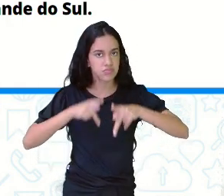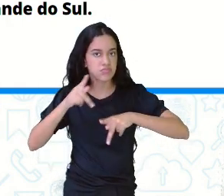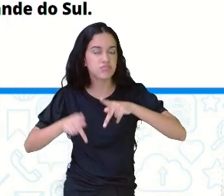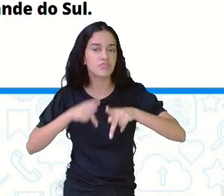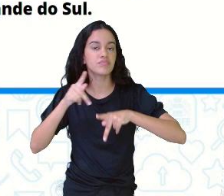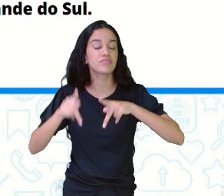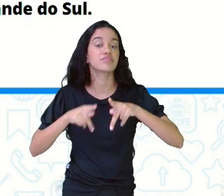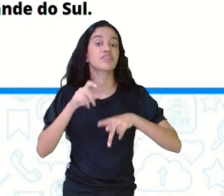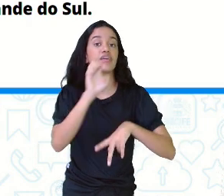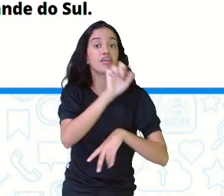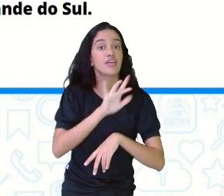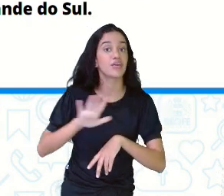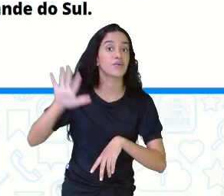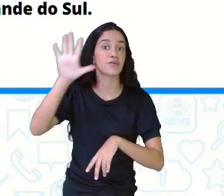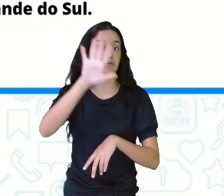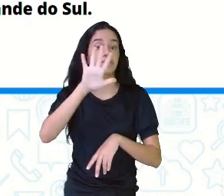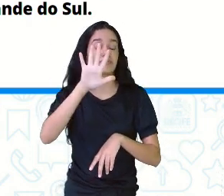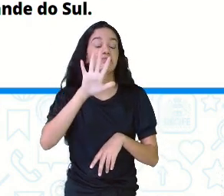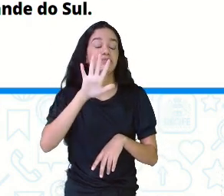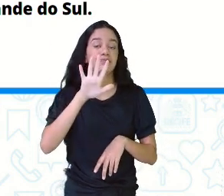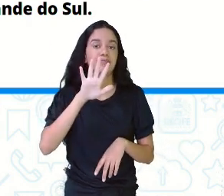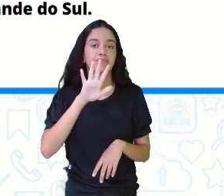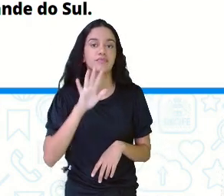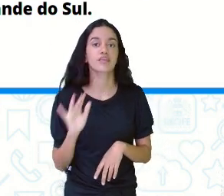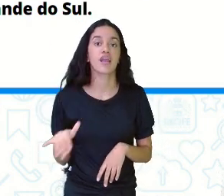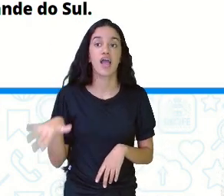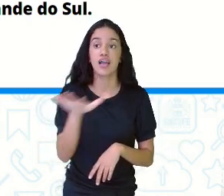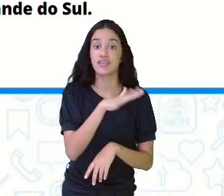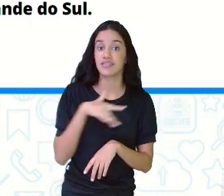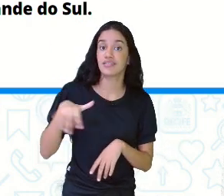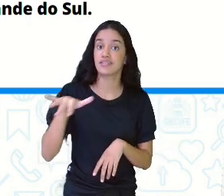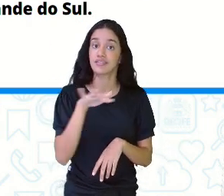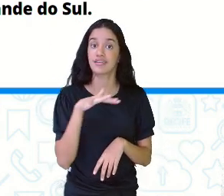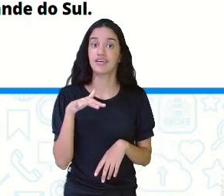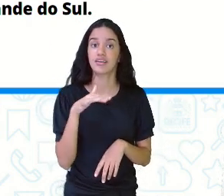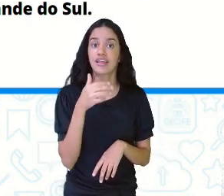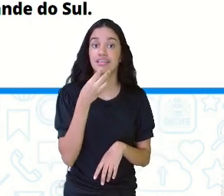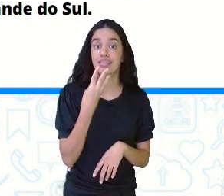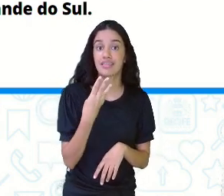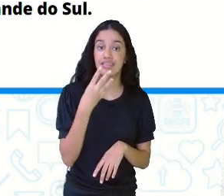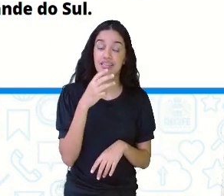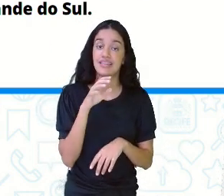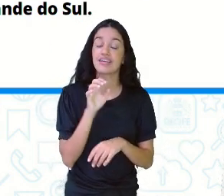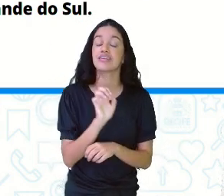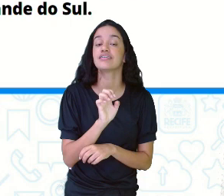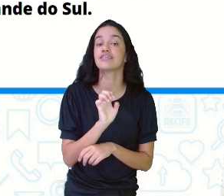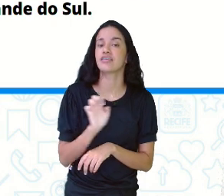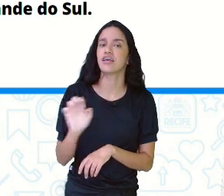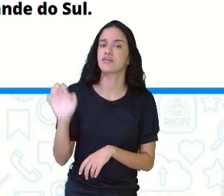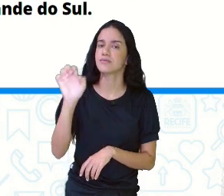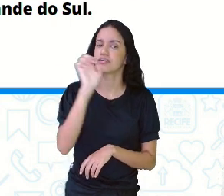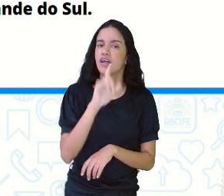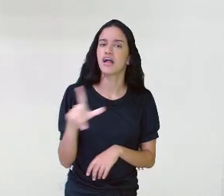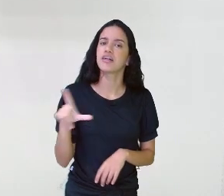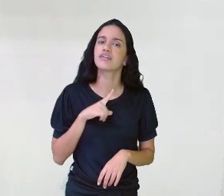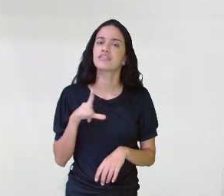predominantemente europeia nela feita. Essa região é formada por 3 estados. Lá